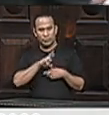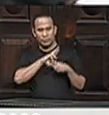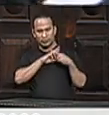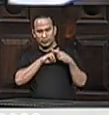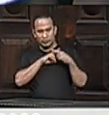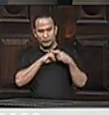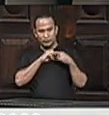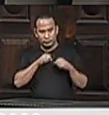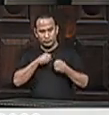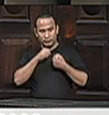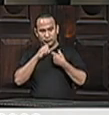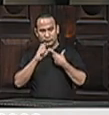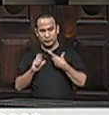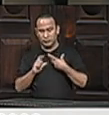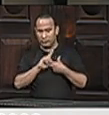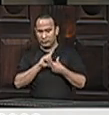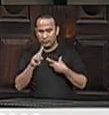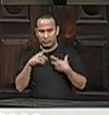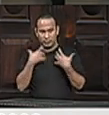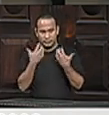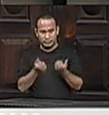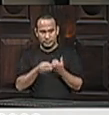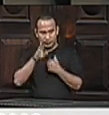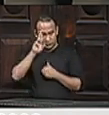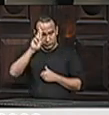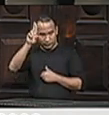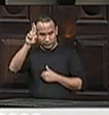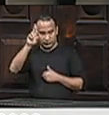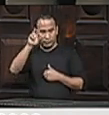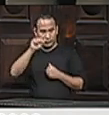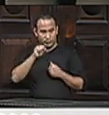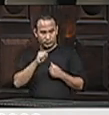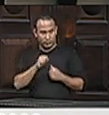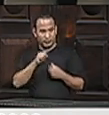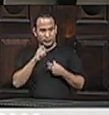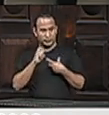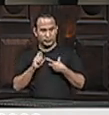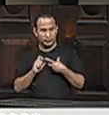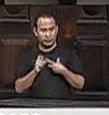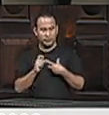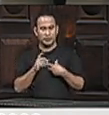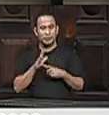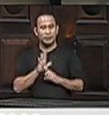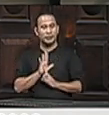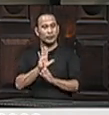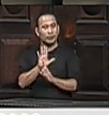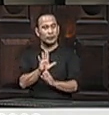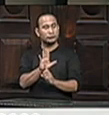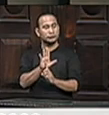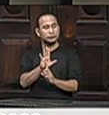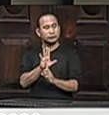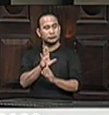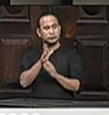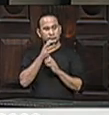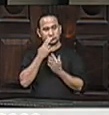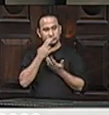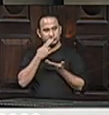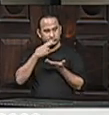paritariamente entre empregados, patrões e o poder executivo, você